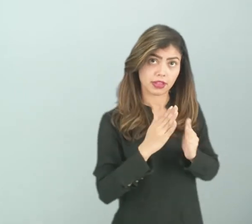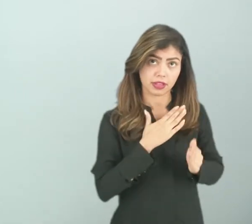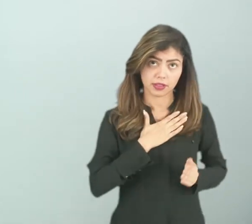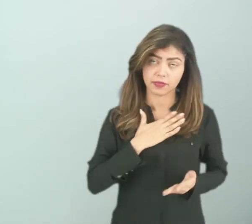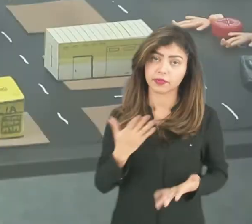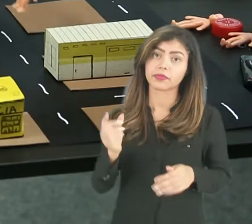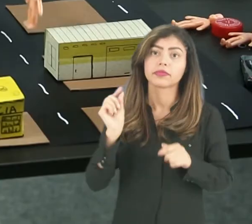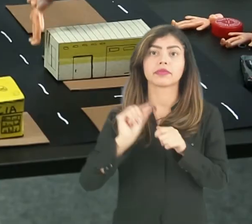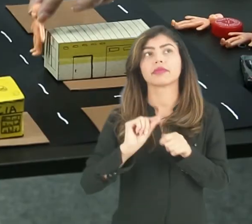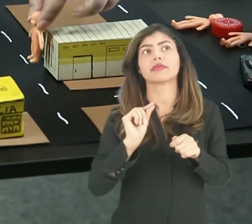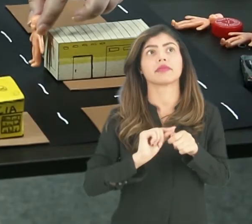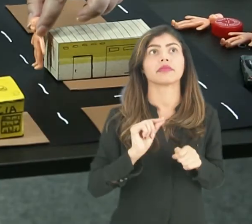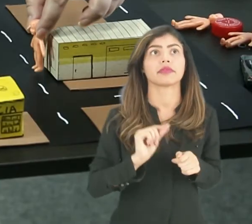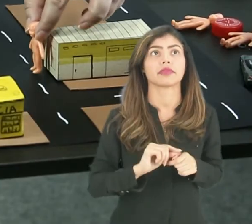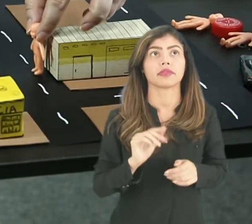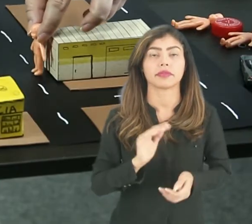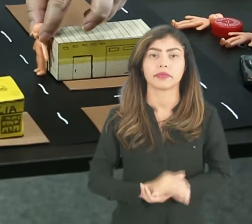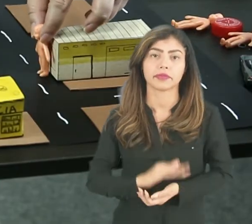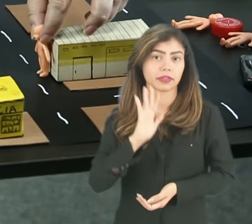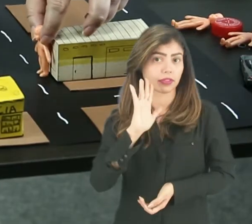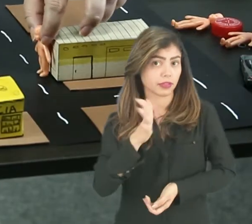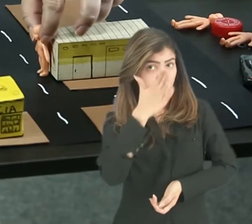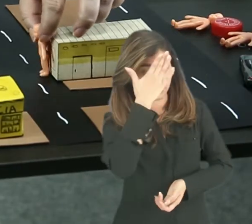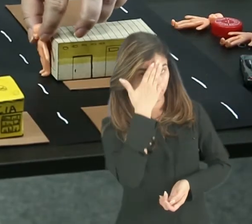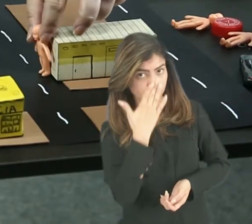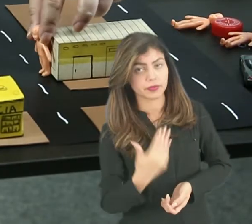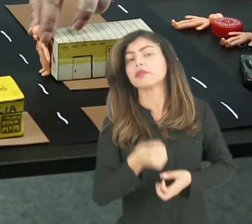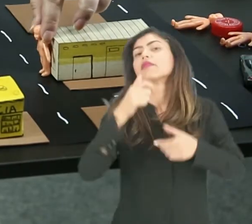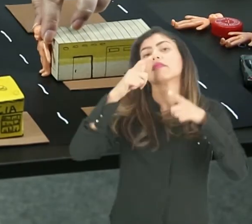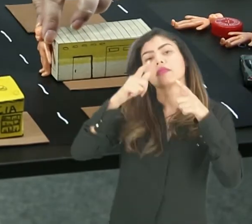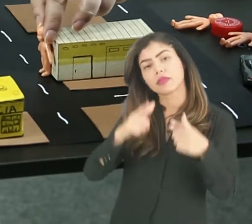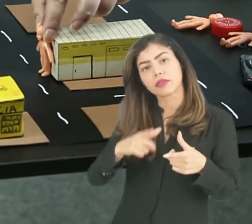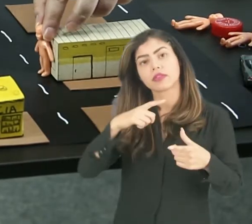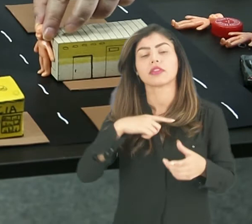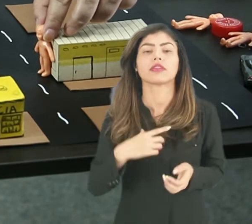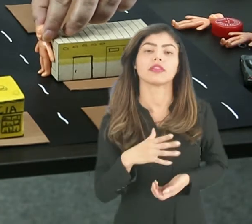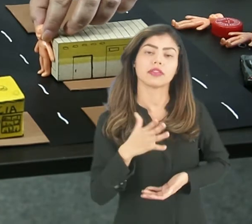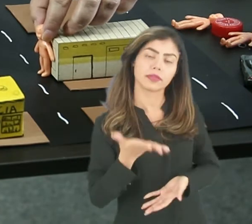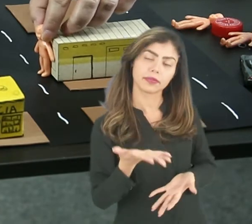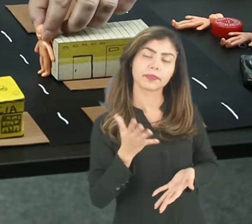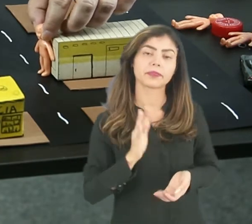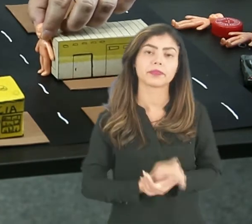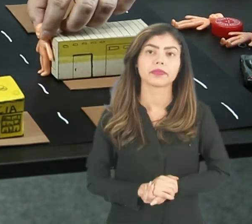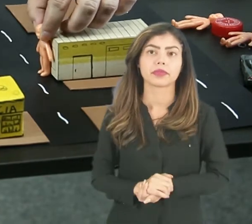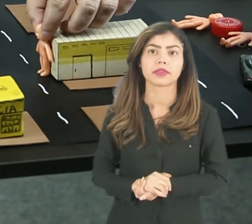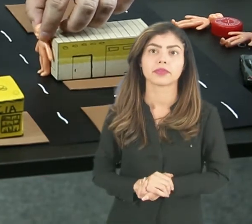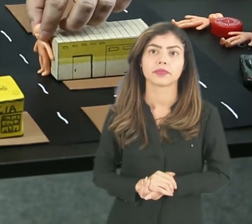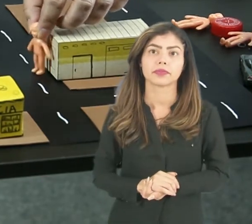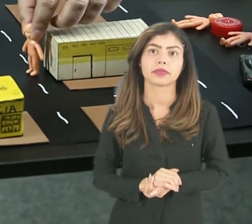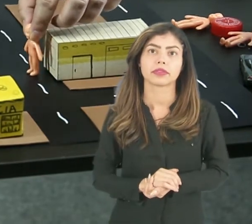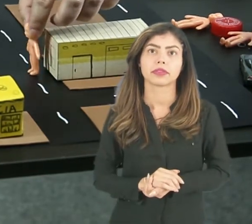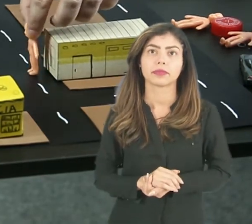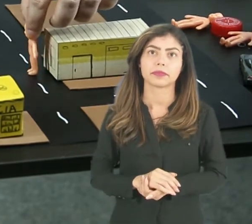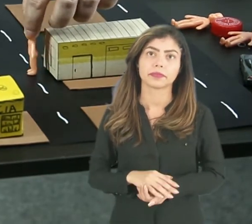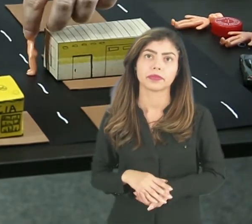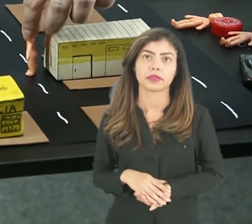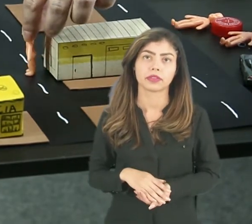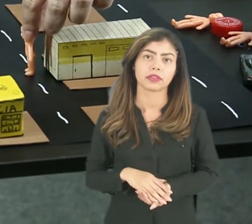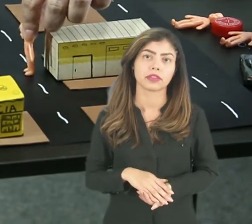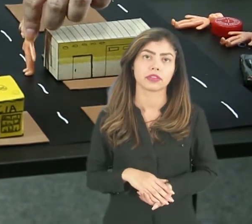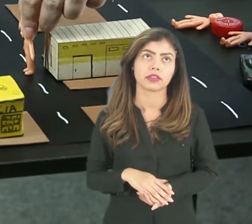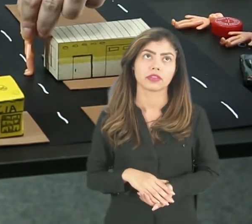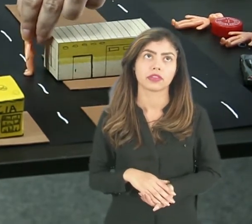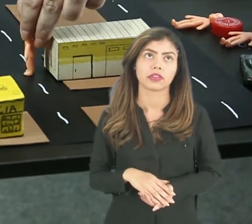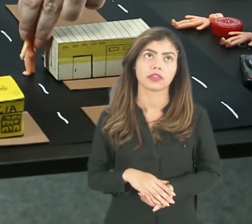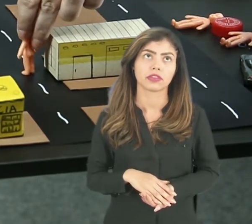O que ele fez? Agora que eu já sei aonde eu estou localizado, eu vou virar para a